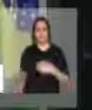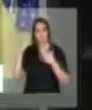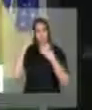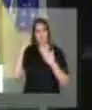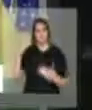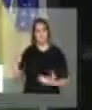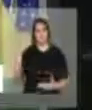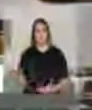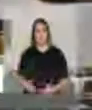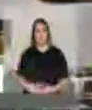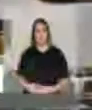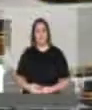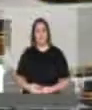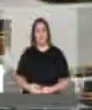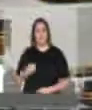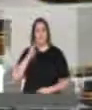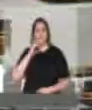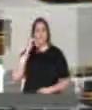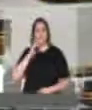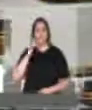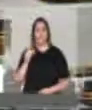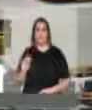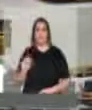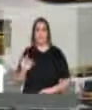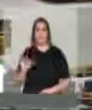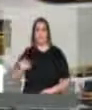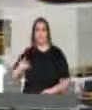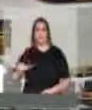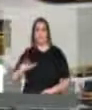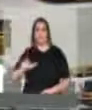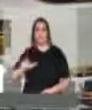obrigado, nobre deputado Assis Lira, coordenador da nossa bancada.